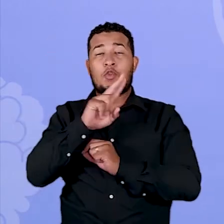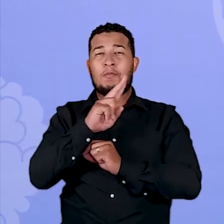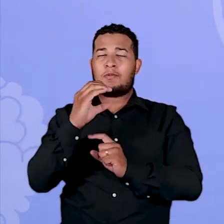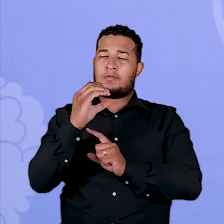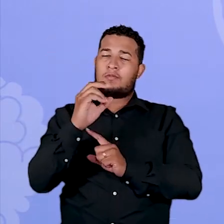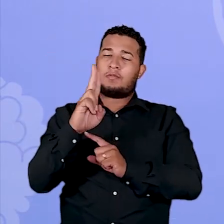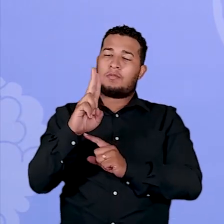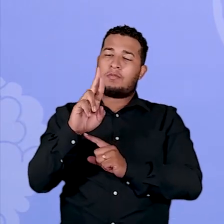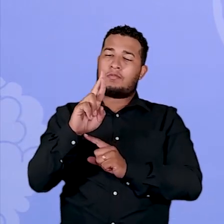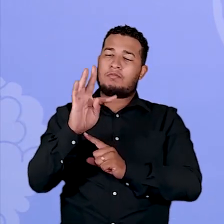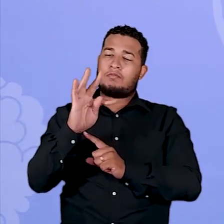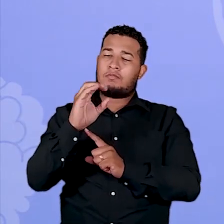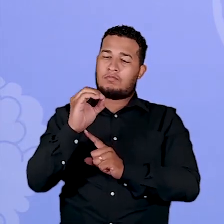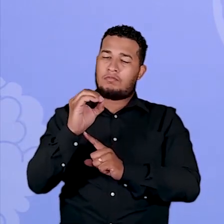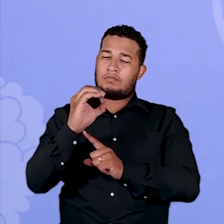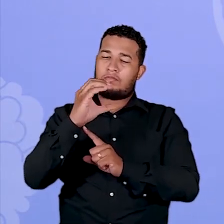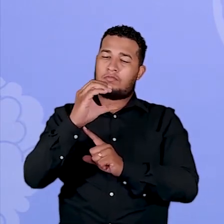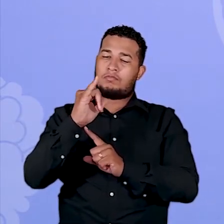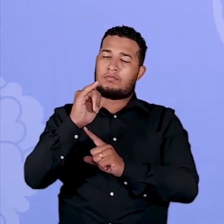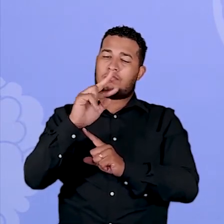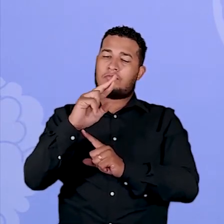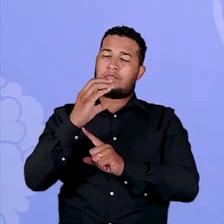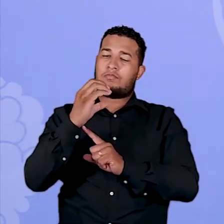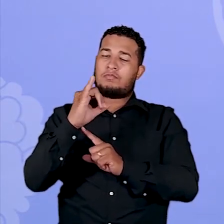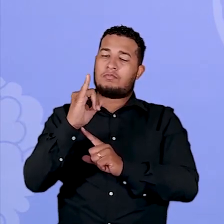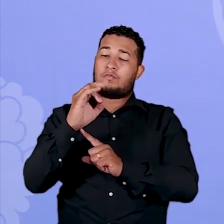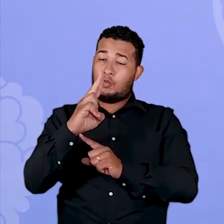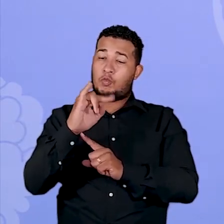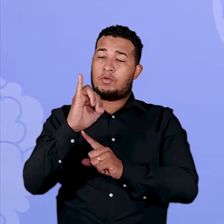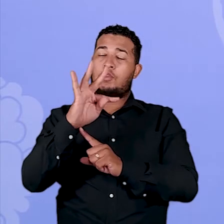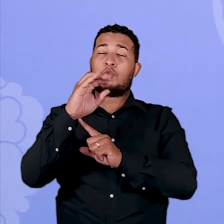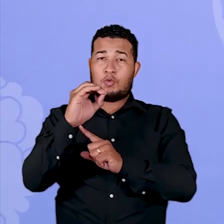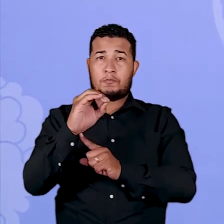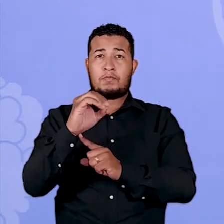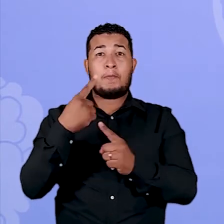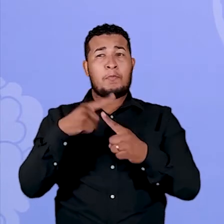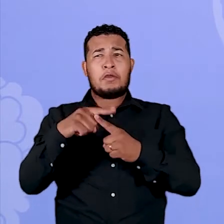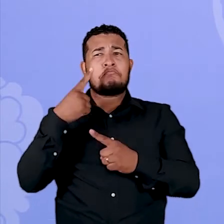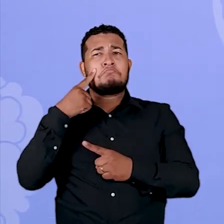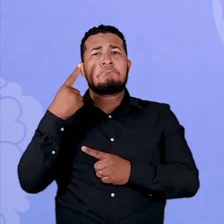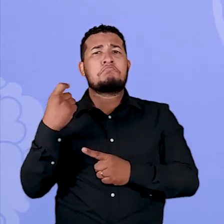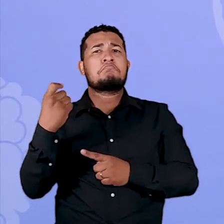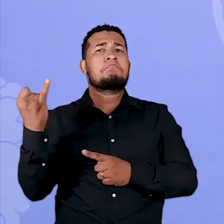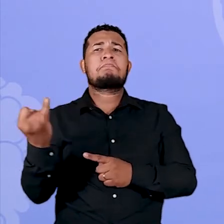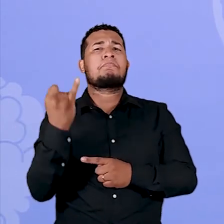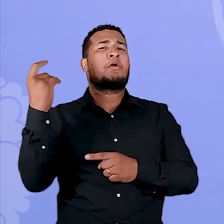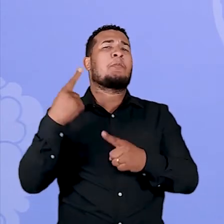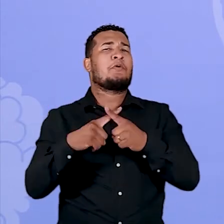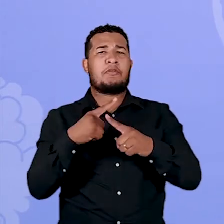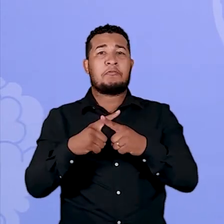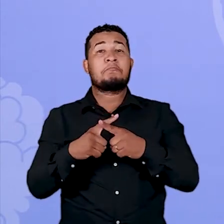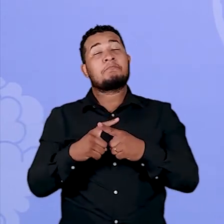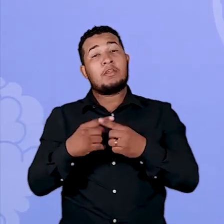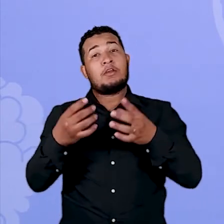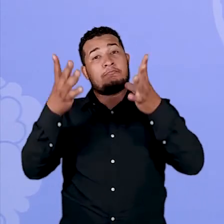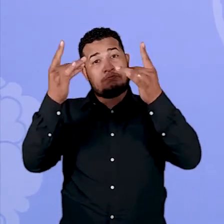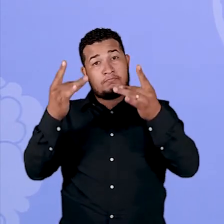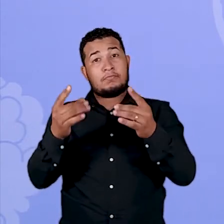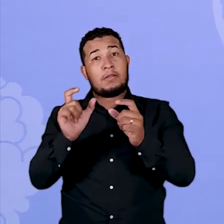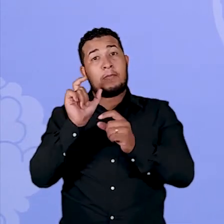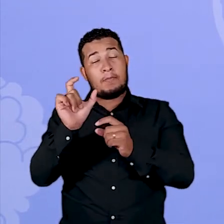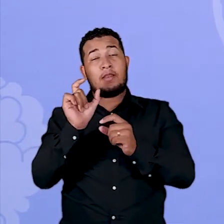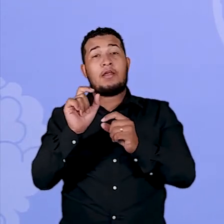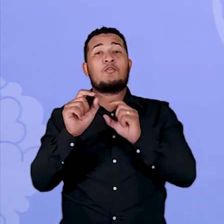de curto-circuito. Bom, o que é um curto-circuito? Por que ele é tão importante falar sobre esse assunto? Bom, vamos